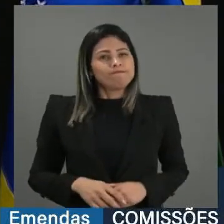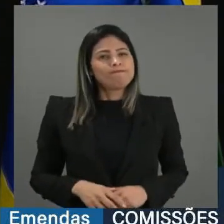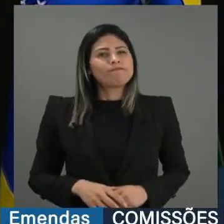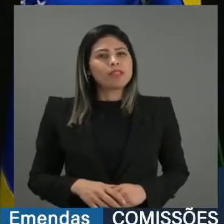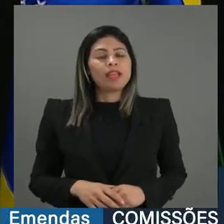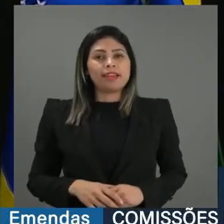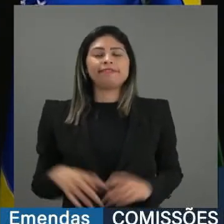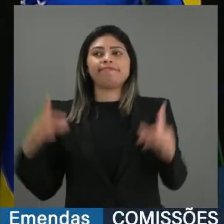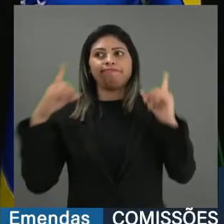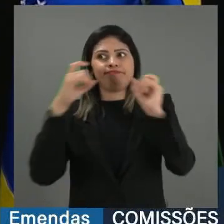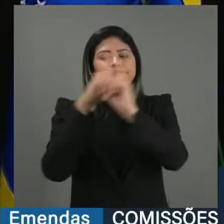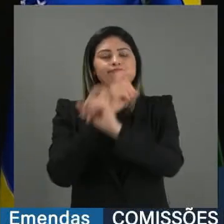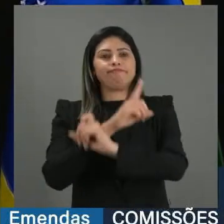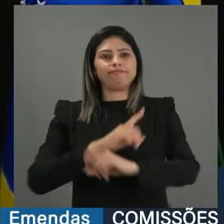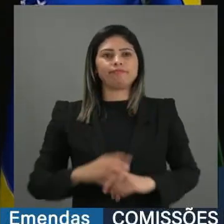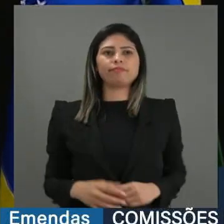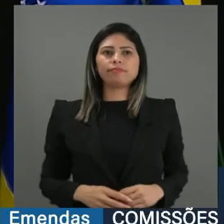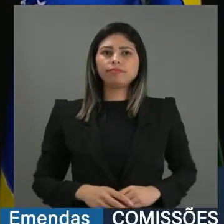Absolutamente.